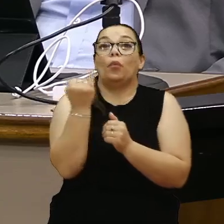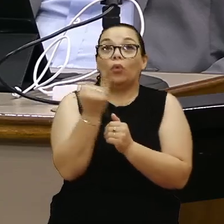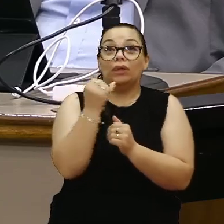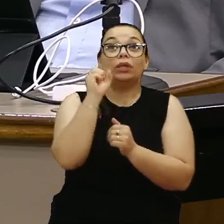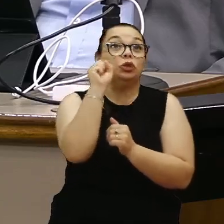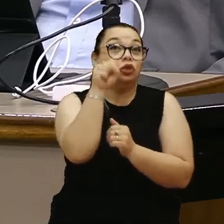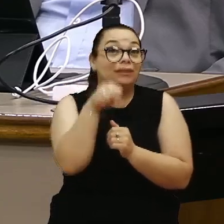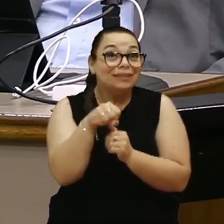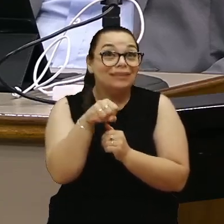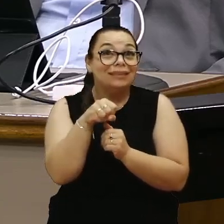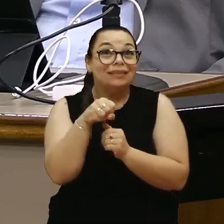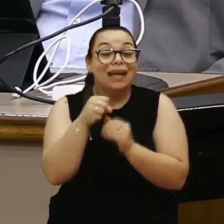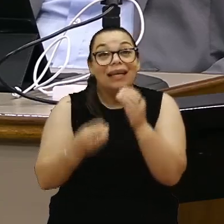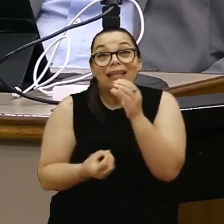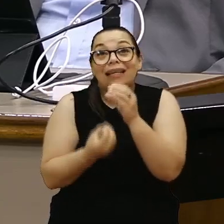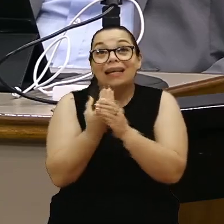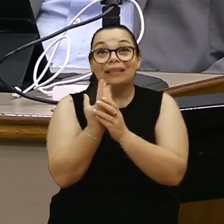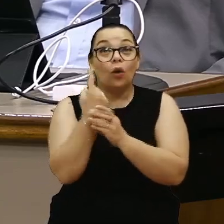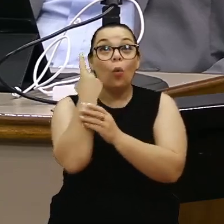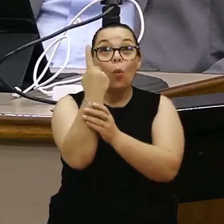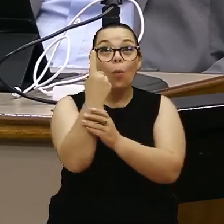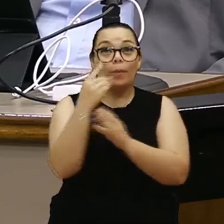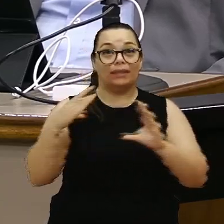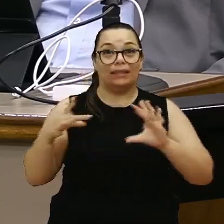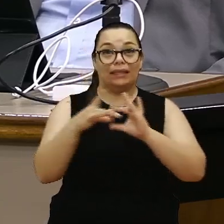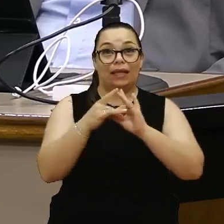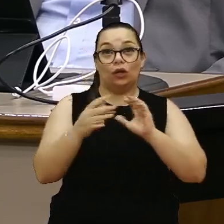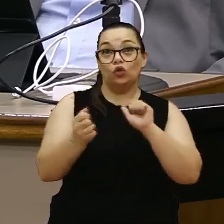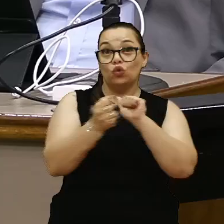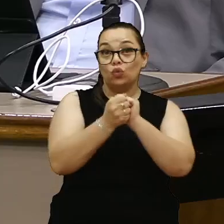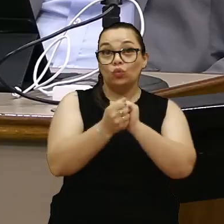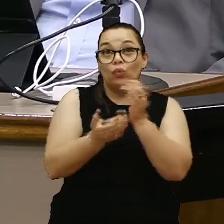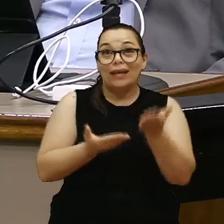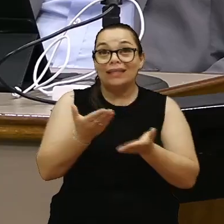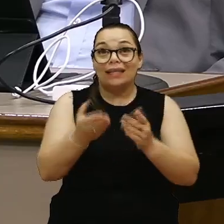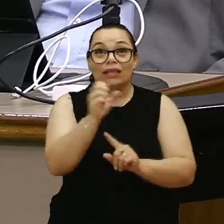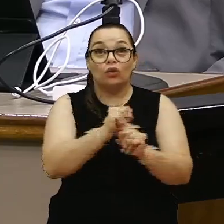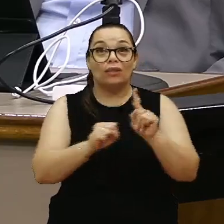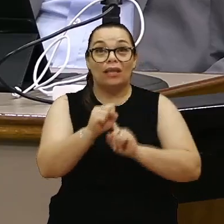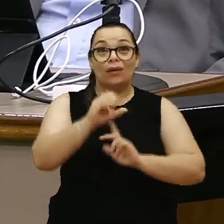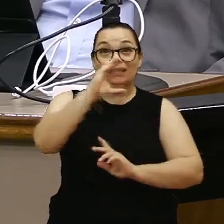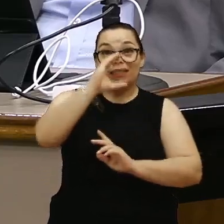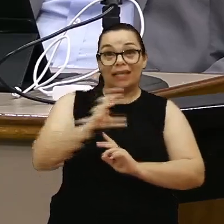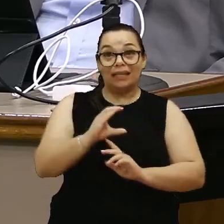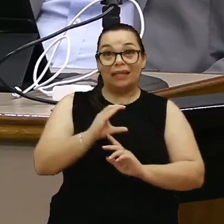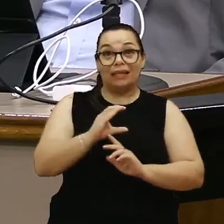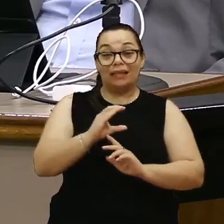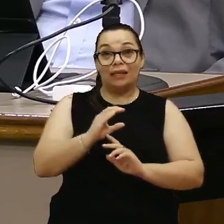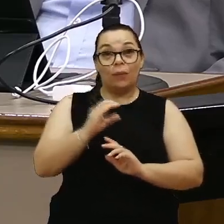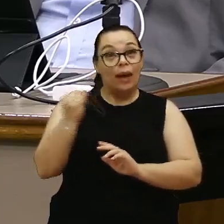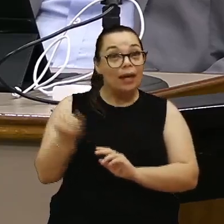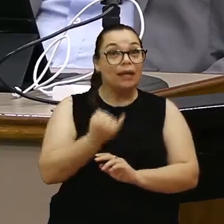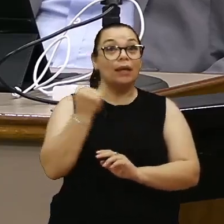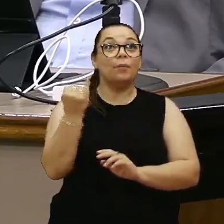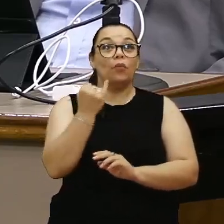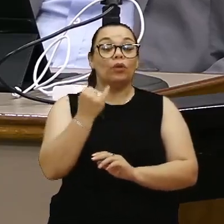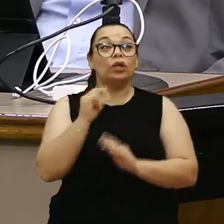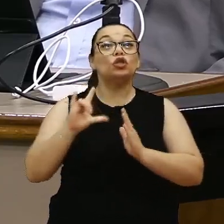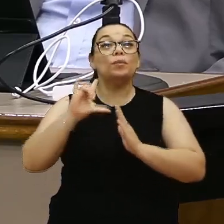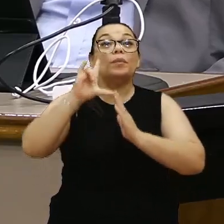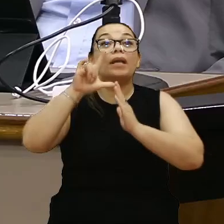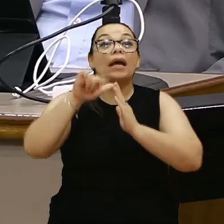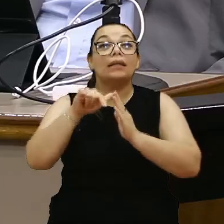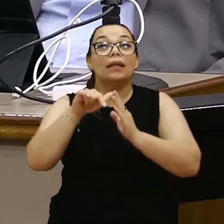então, a criação. E daqui a pouco, então, isso junto, né? Assistência social e cidadania é um passo importante para daqui a pouco,